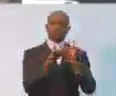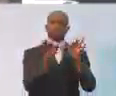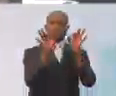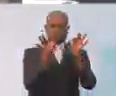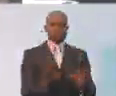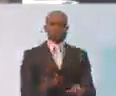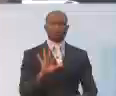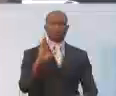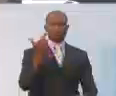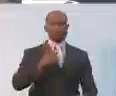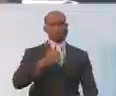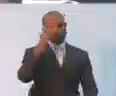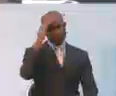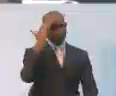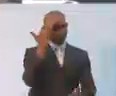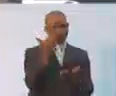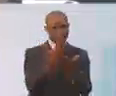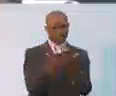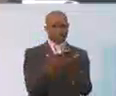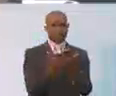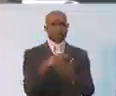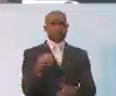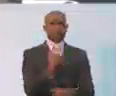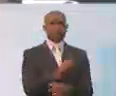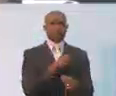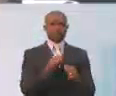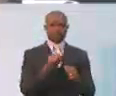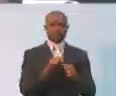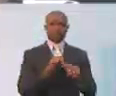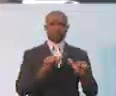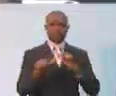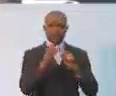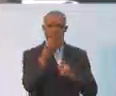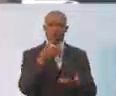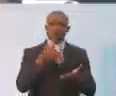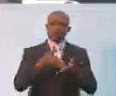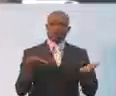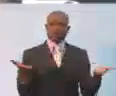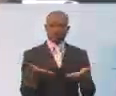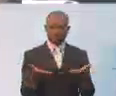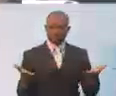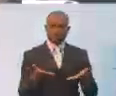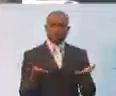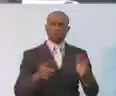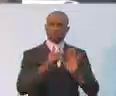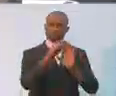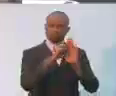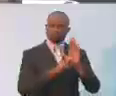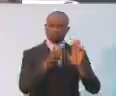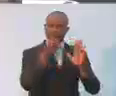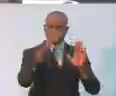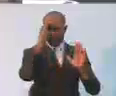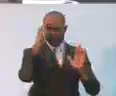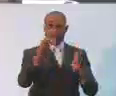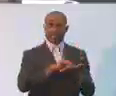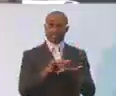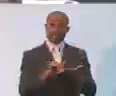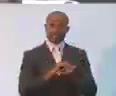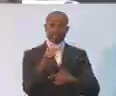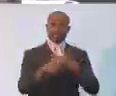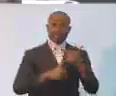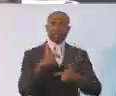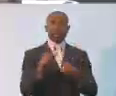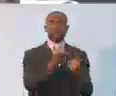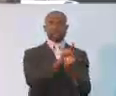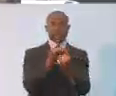certo. Acredito que nós realizamos um bom trabalho até aqui, para cumprimos bem. Eu acho que a Secretaria de Trabalho